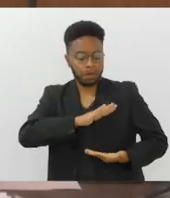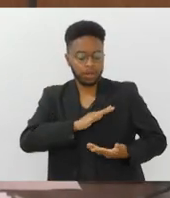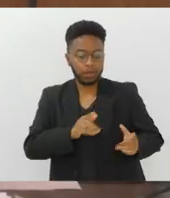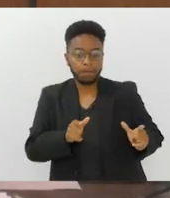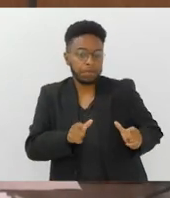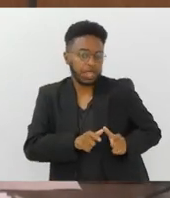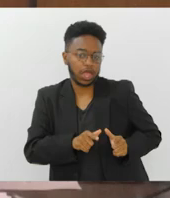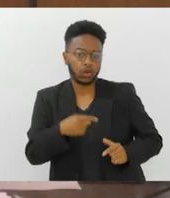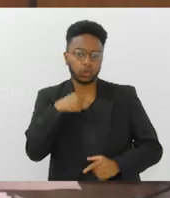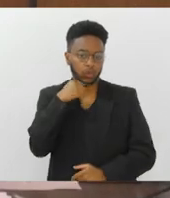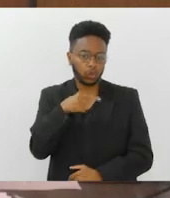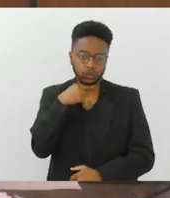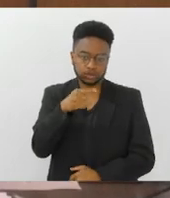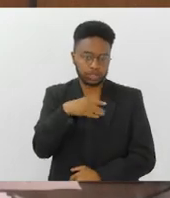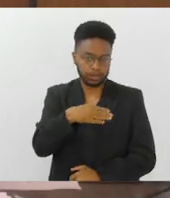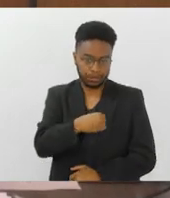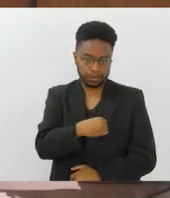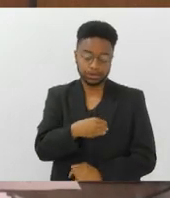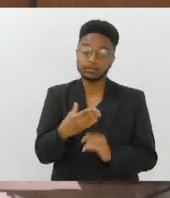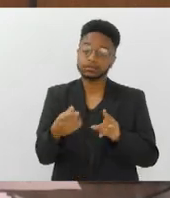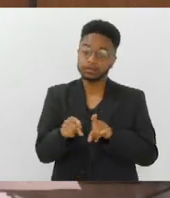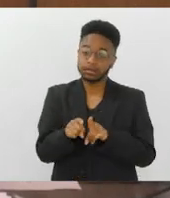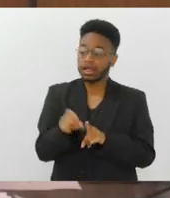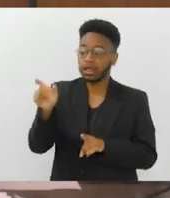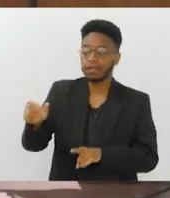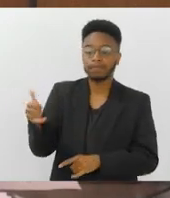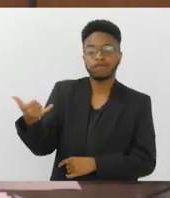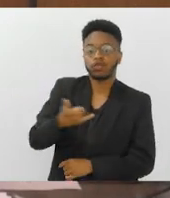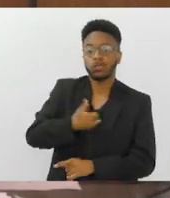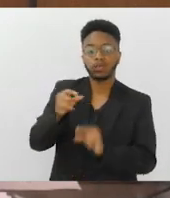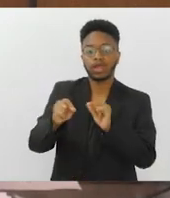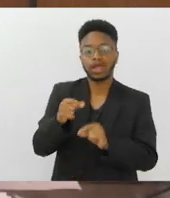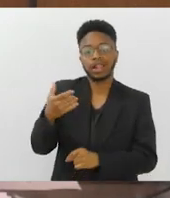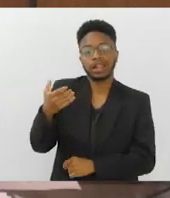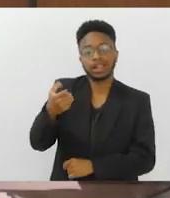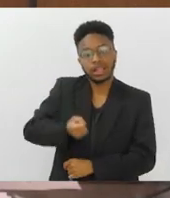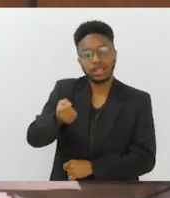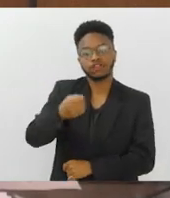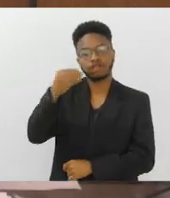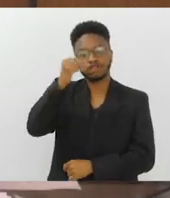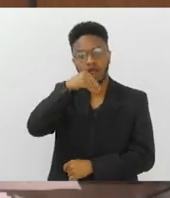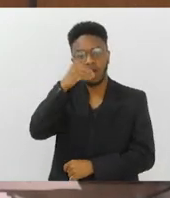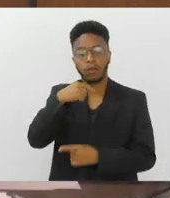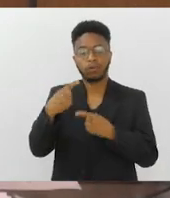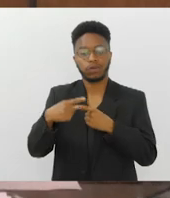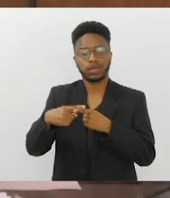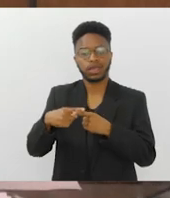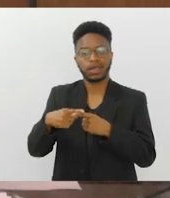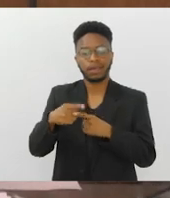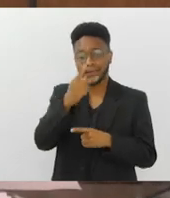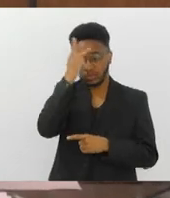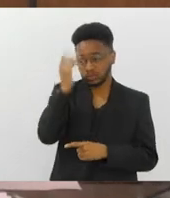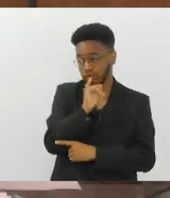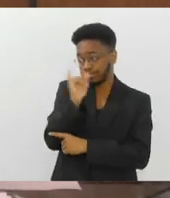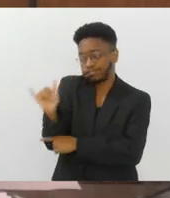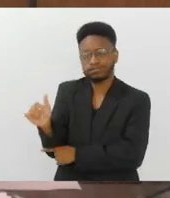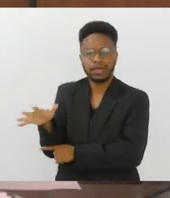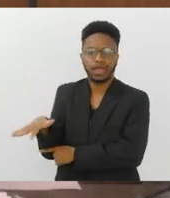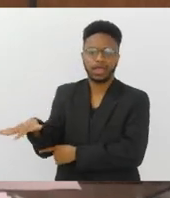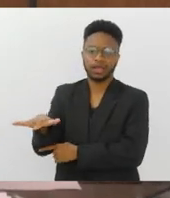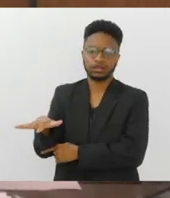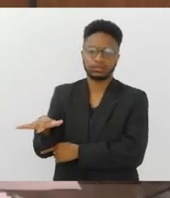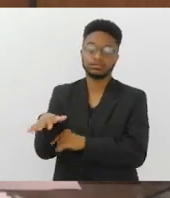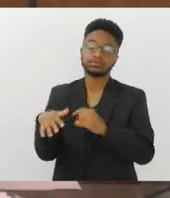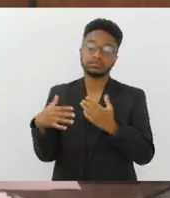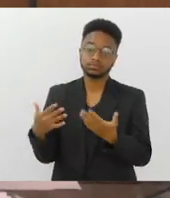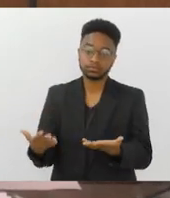nenhuma de amamentar. Eu ouvi delas que o meu leite era fraco, né? Porque elas ouviram isso, né? Então, essa e